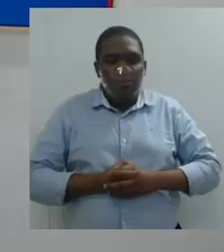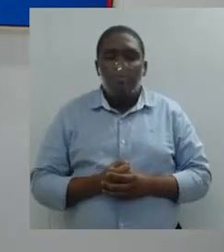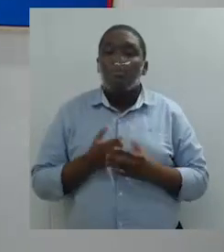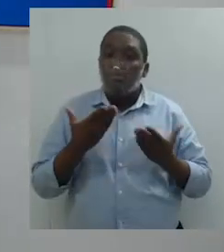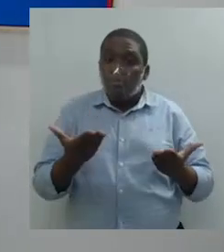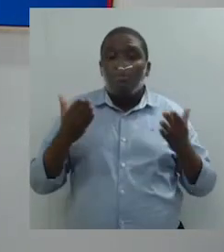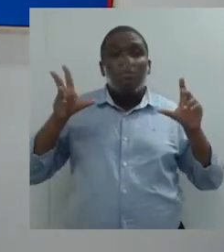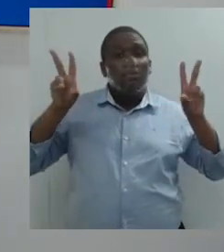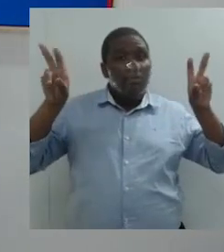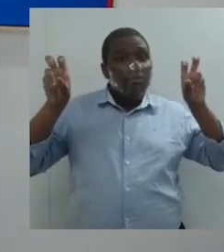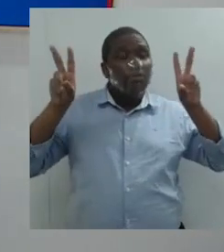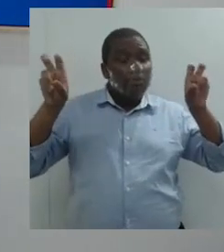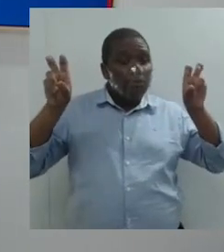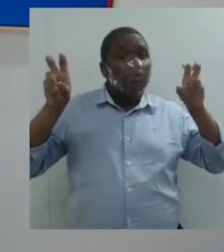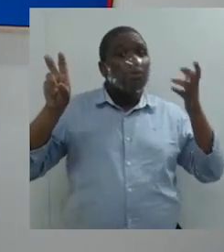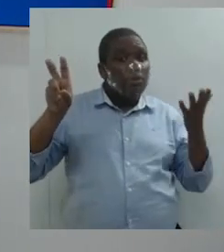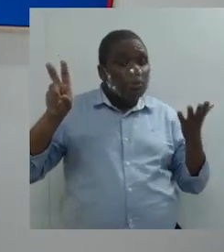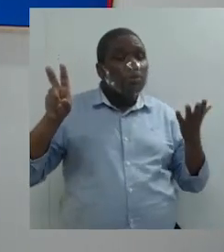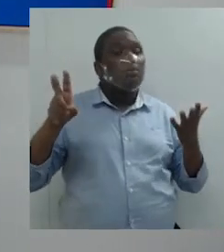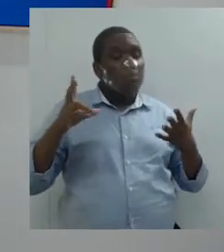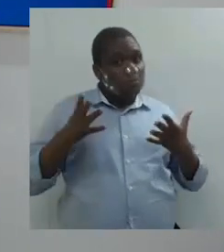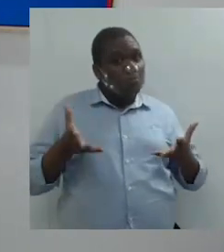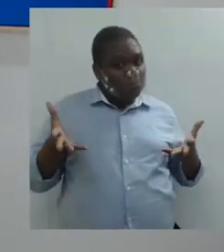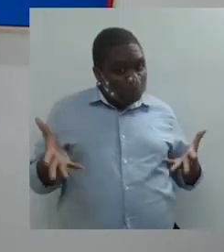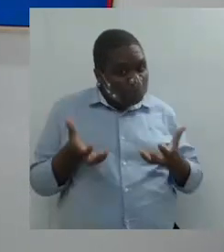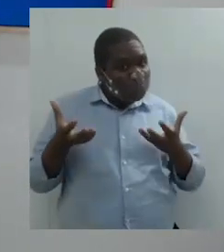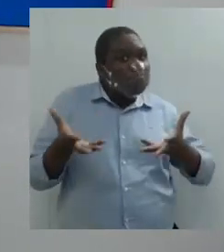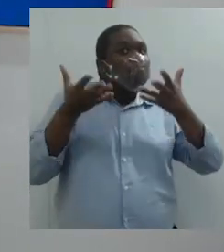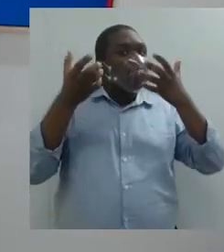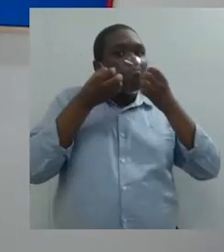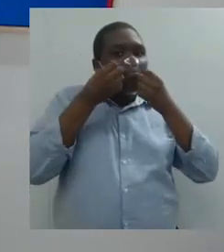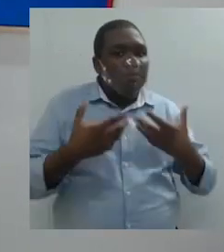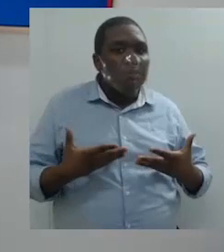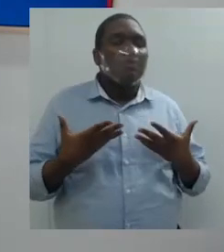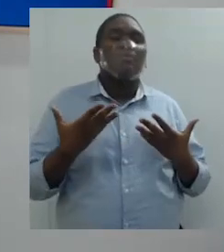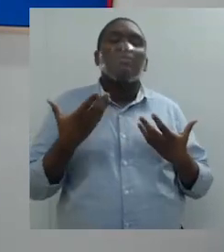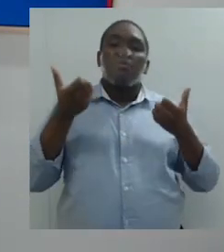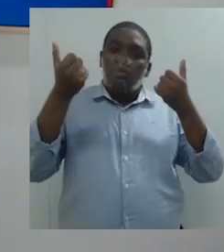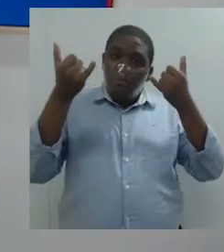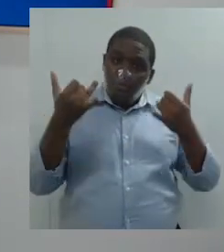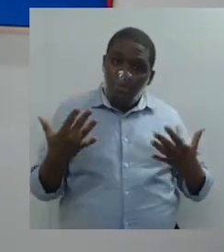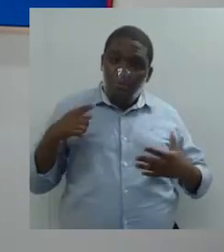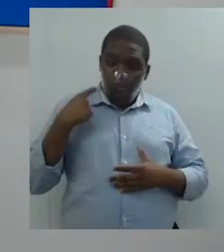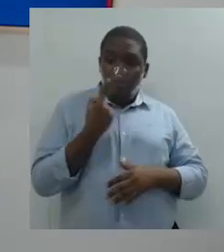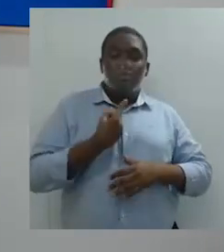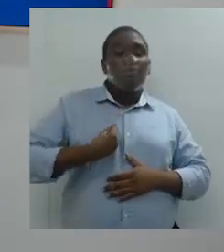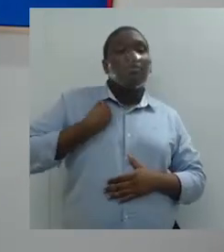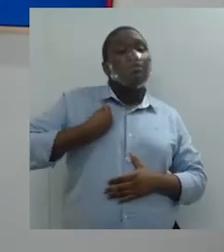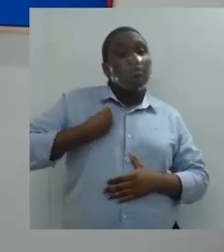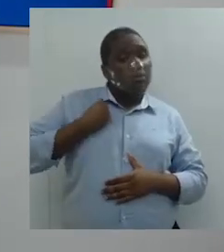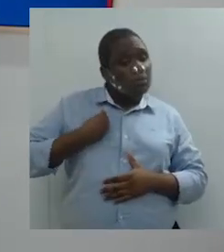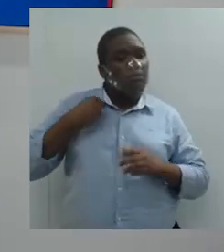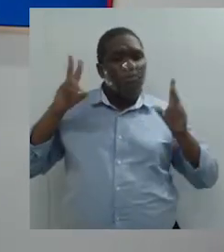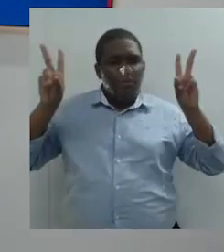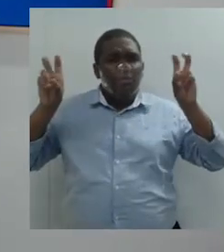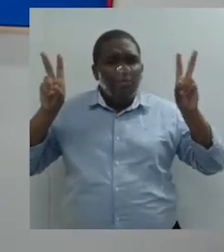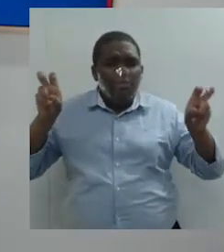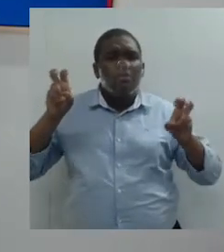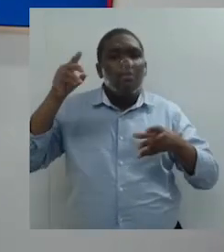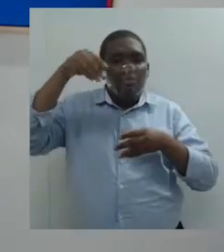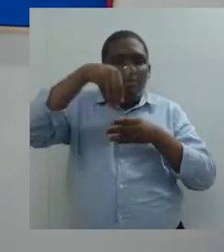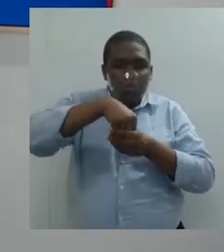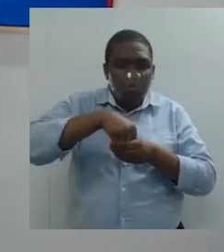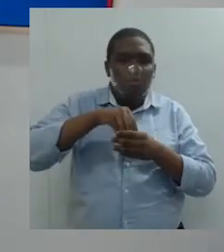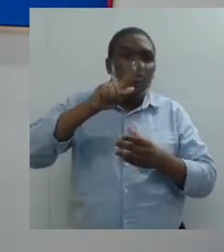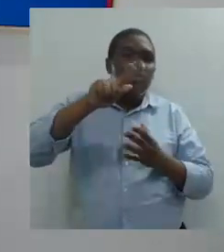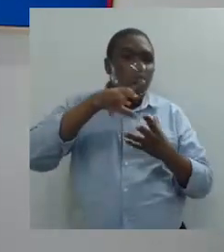um tema bastante instigante. Ele fala de vivência, ou seja, a